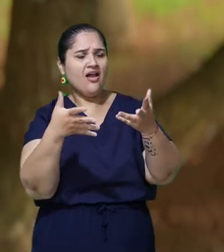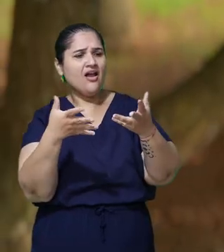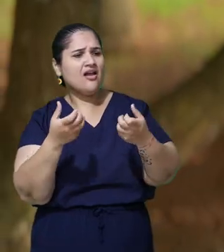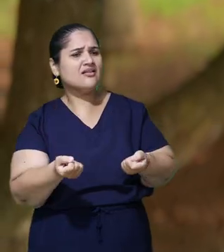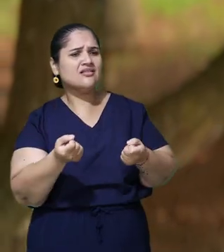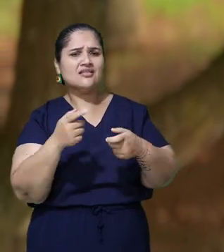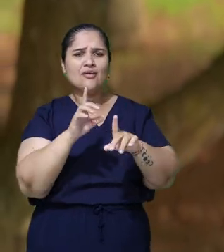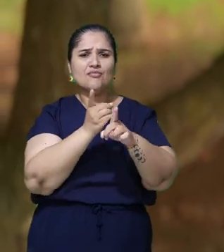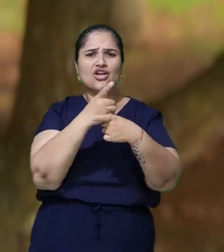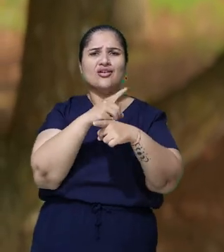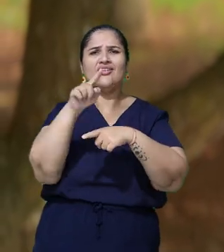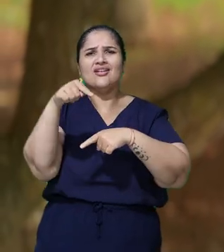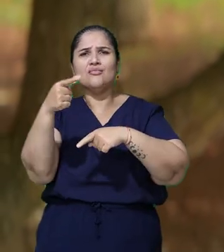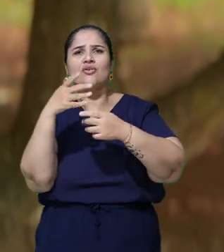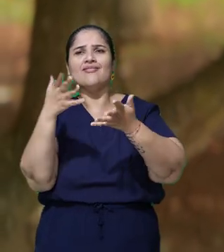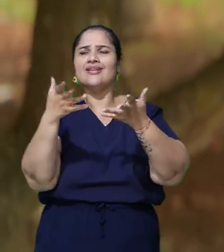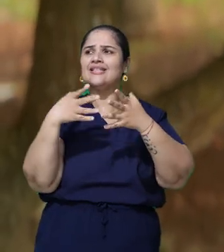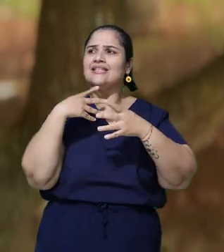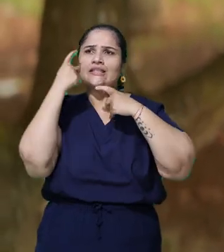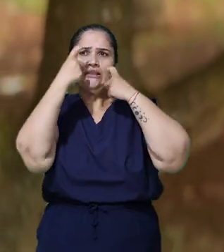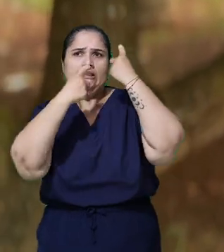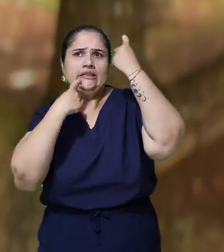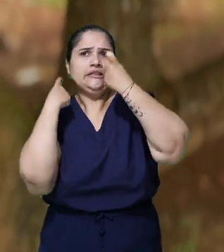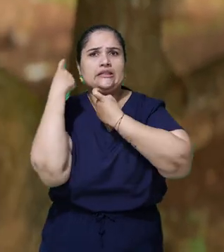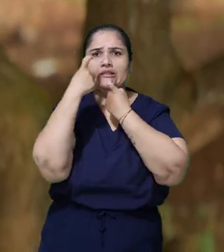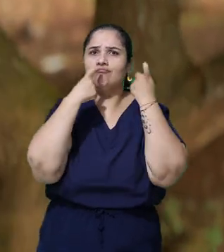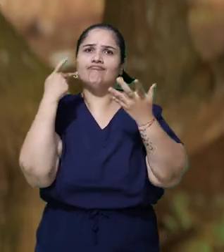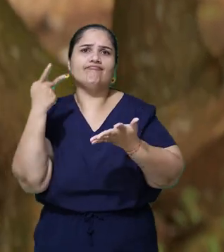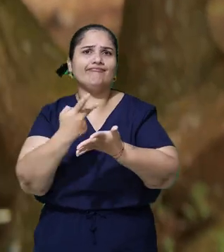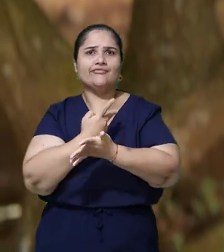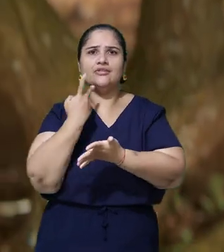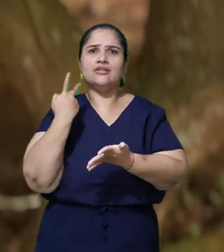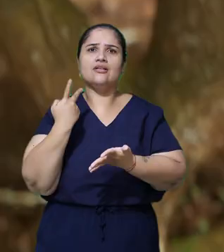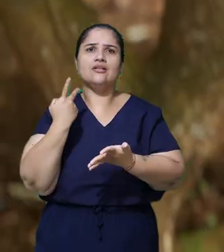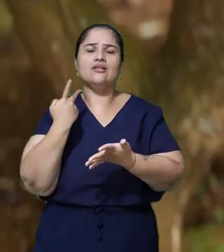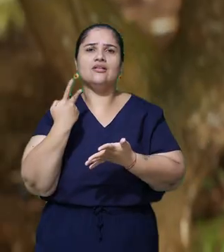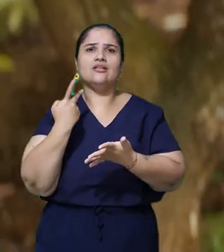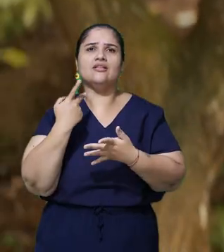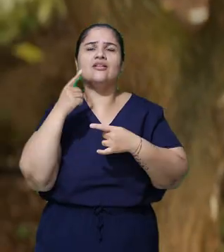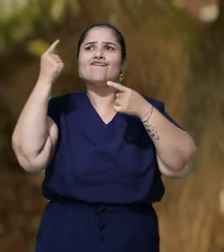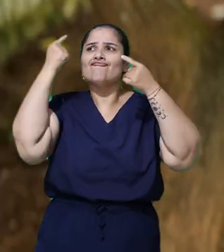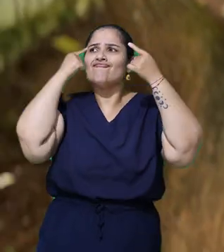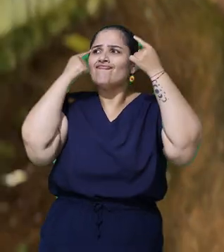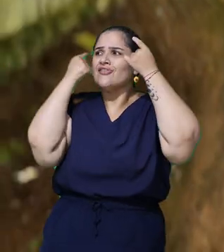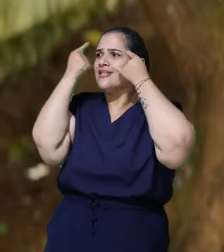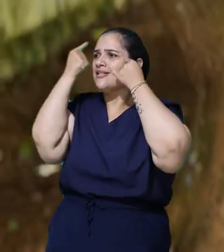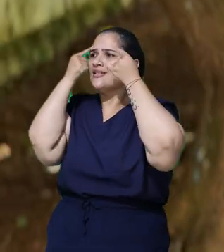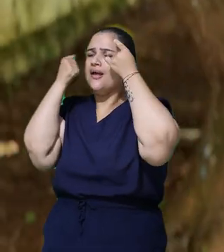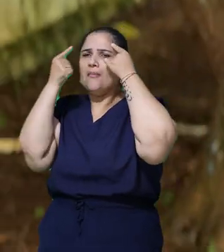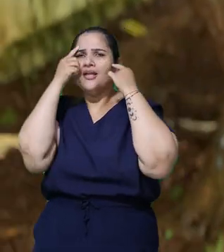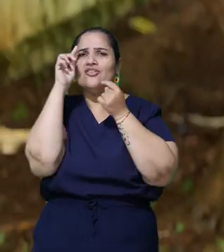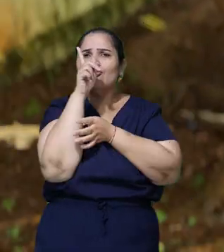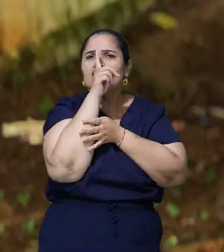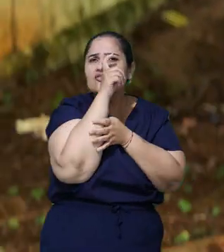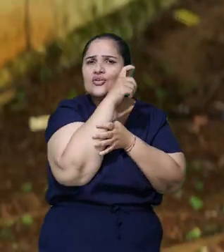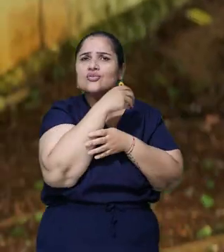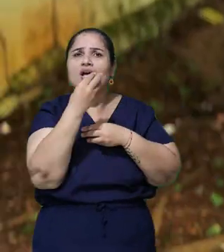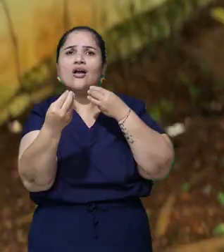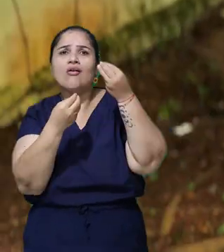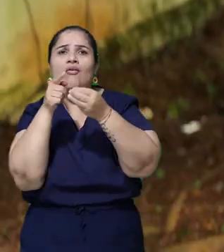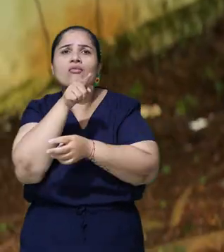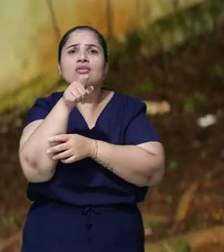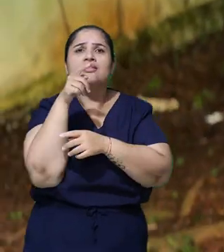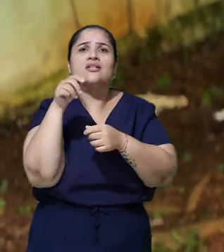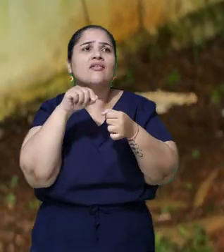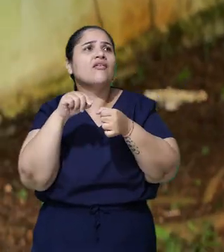toda uma preocupação, vem toda o pensamento de dificuldade, como que você vai fazer, como que você